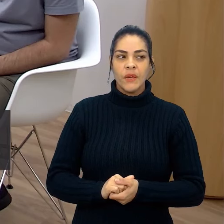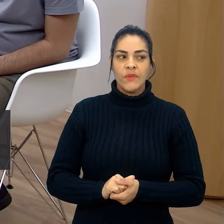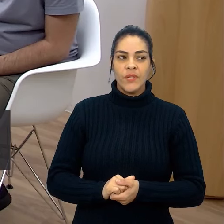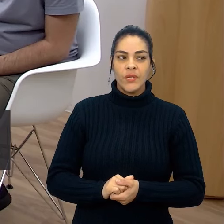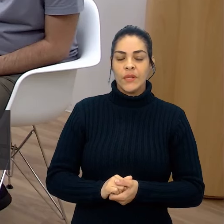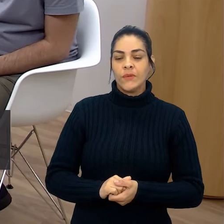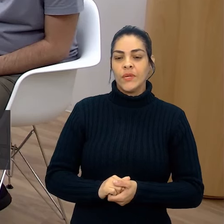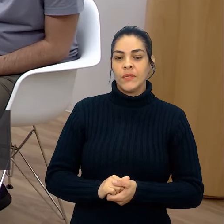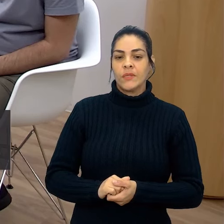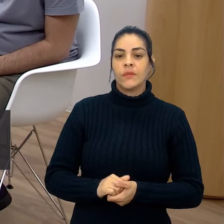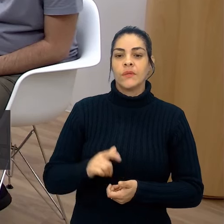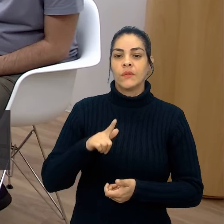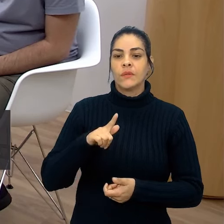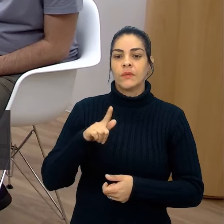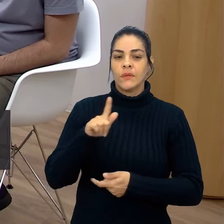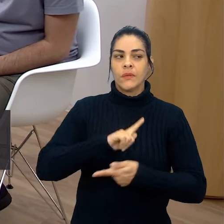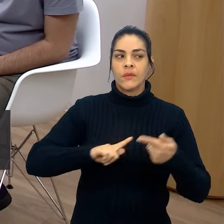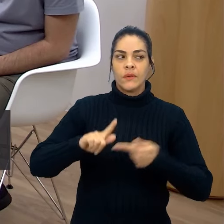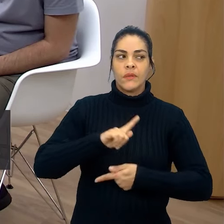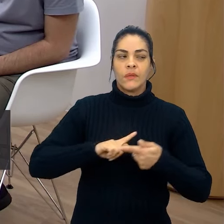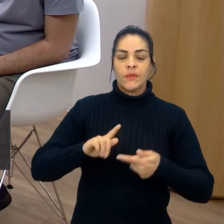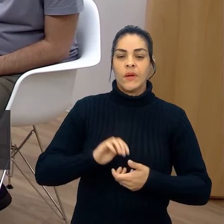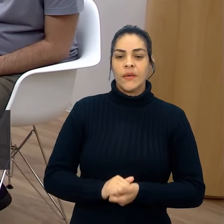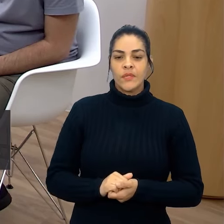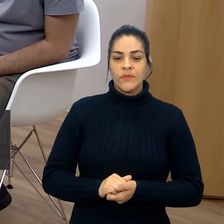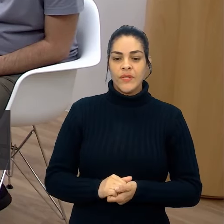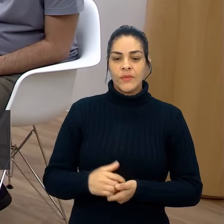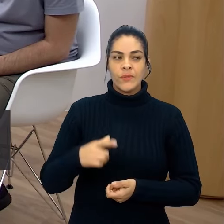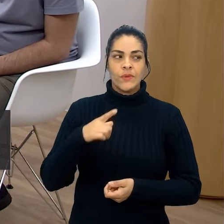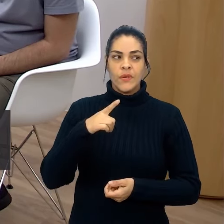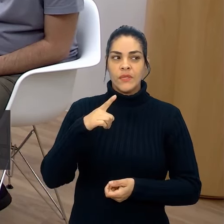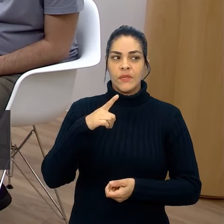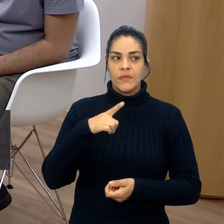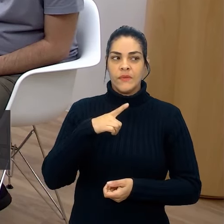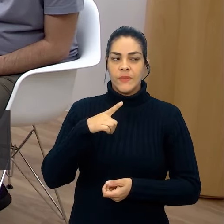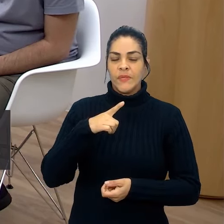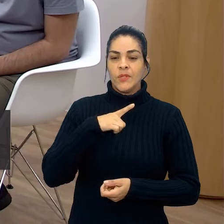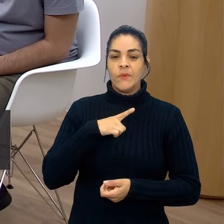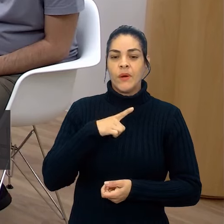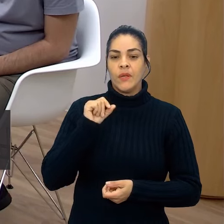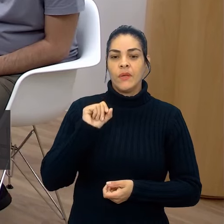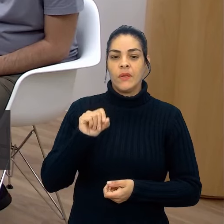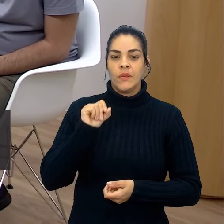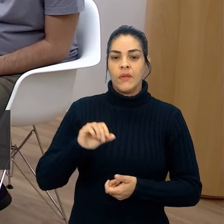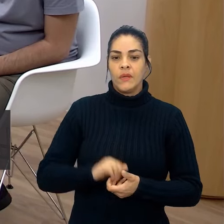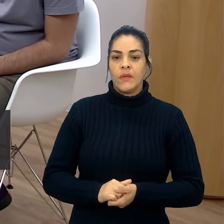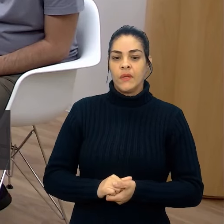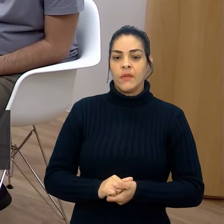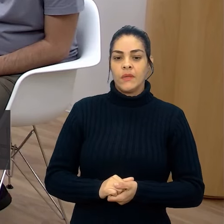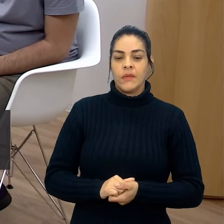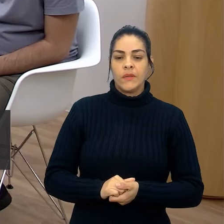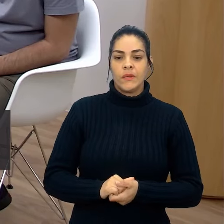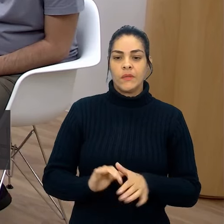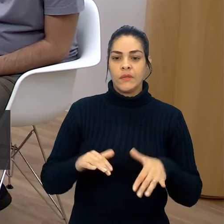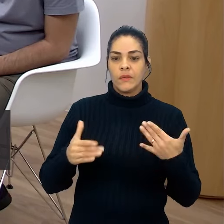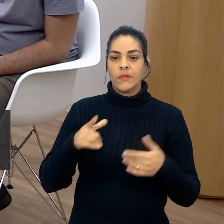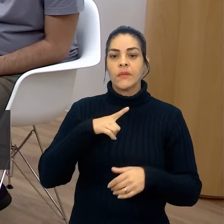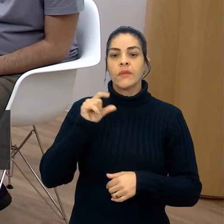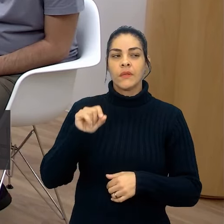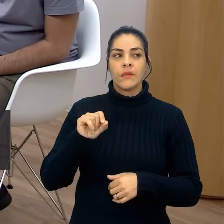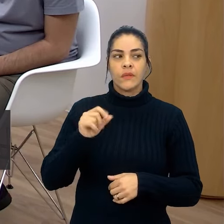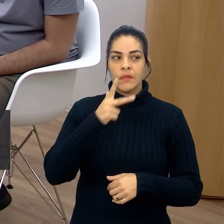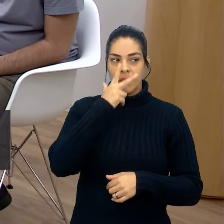que o pensamento geométrico está muito complicado ali? Como que eu poderia acrescentar de forma diferenciada? Então, eu acho